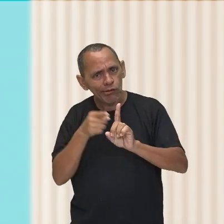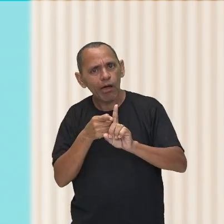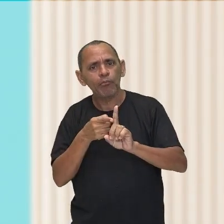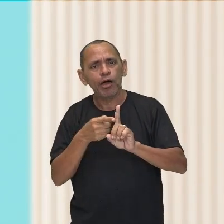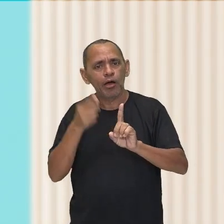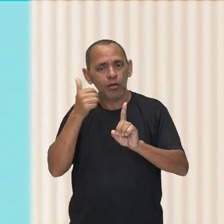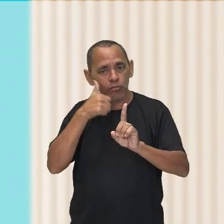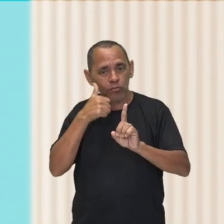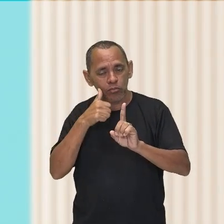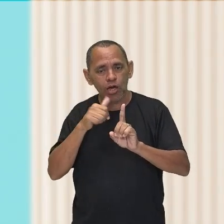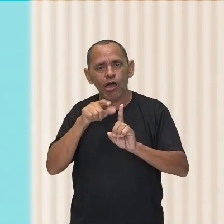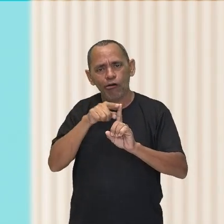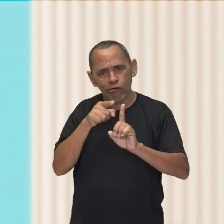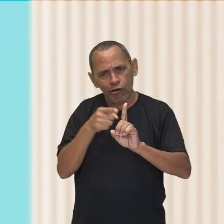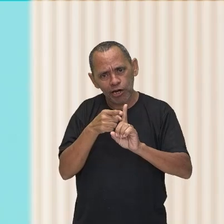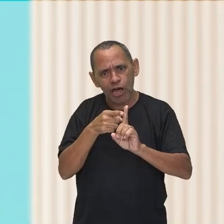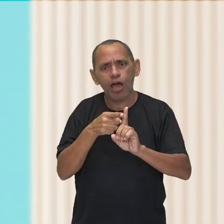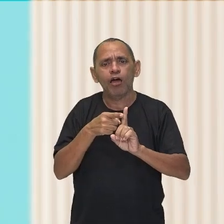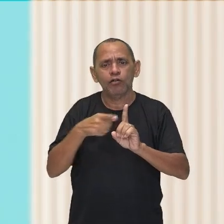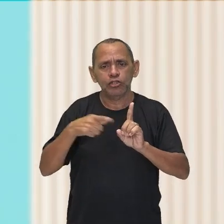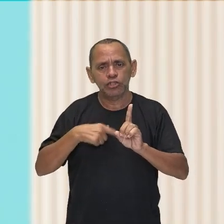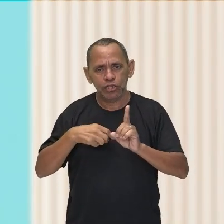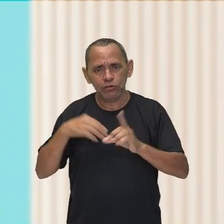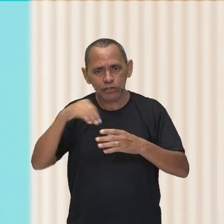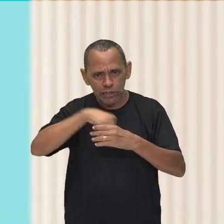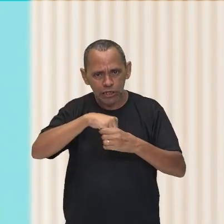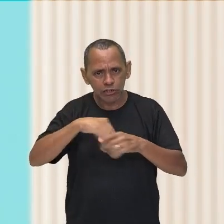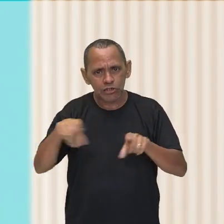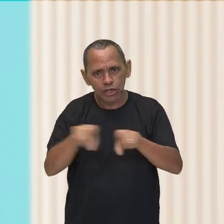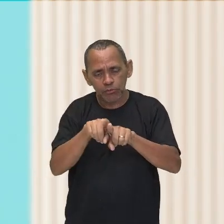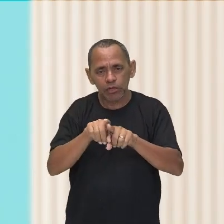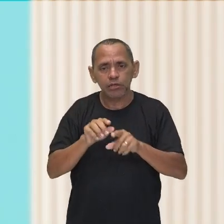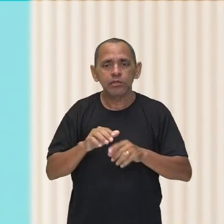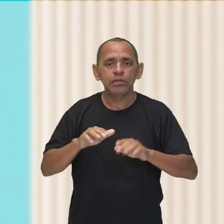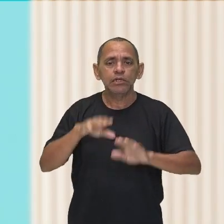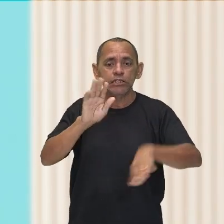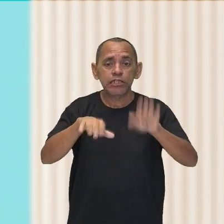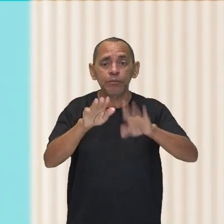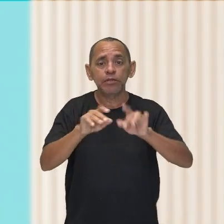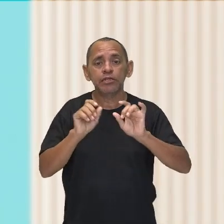física. Às vezes, dependendo